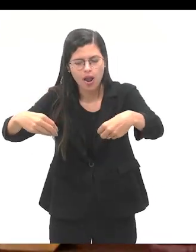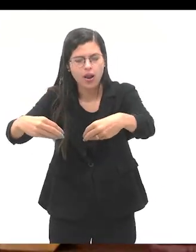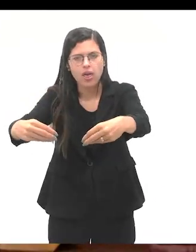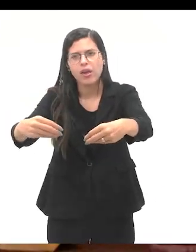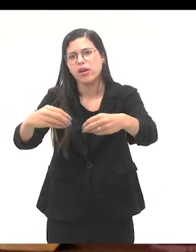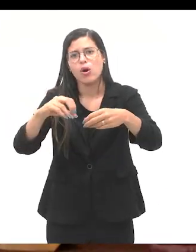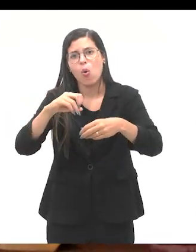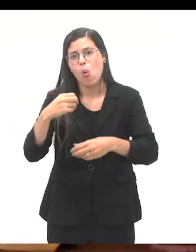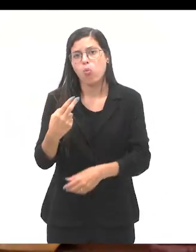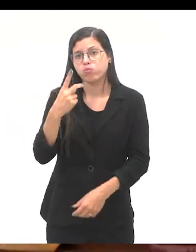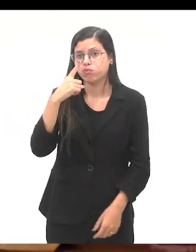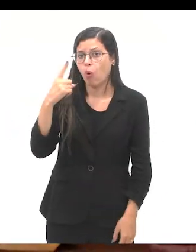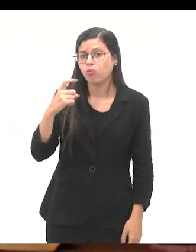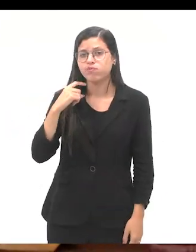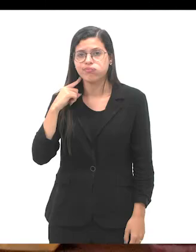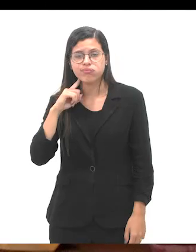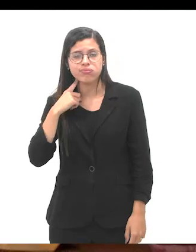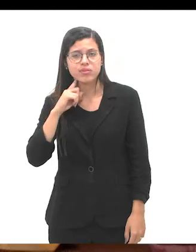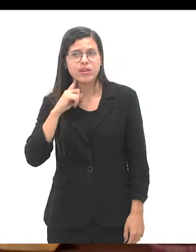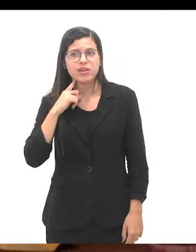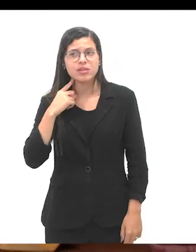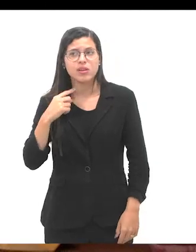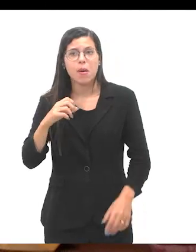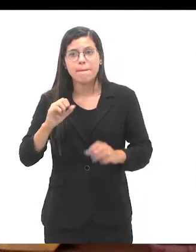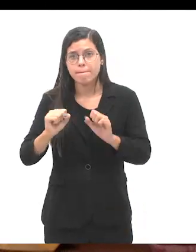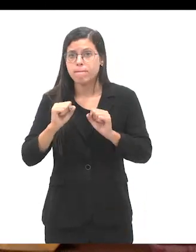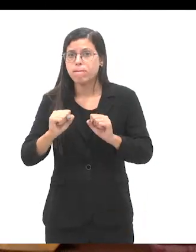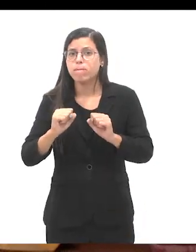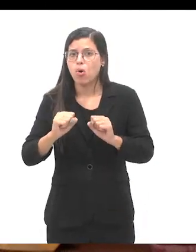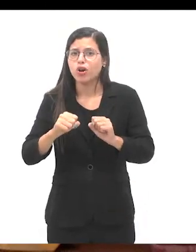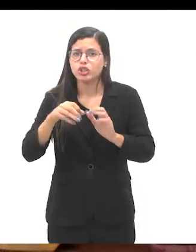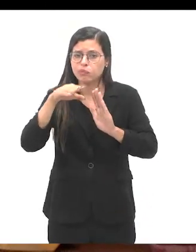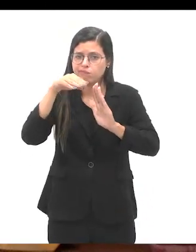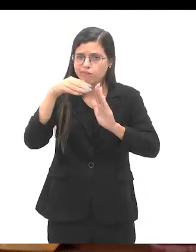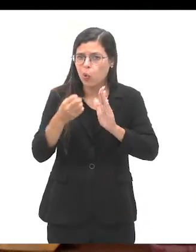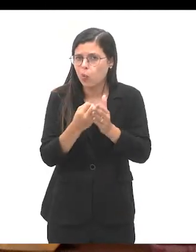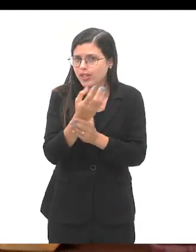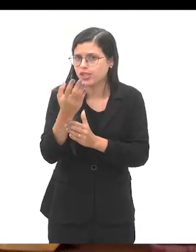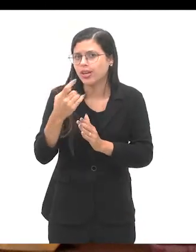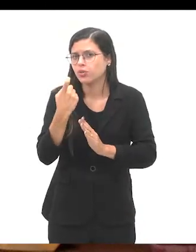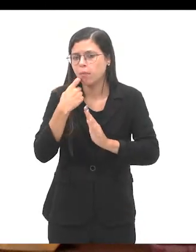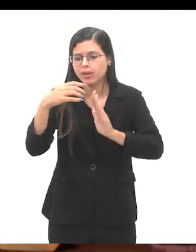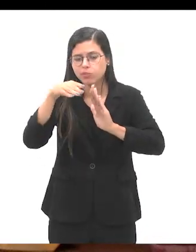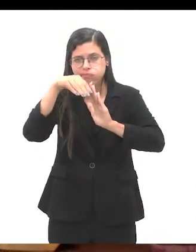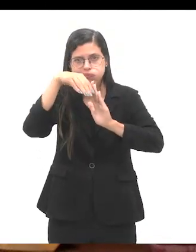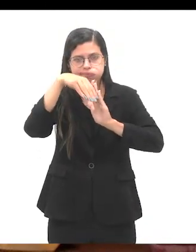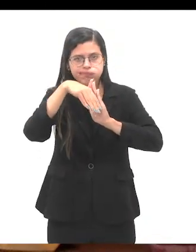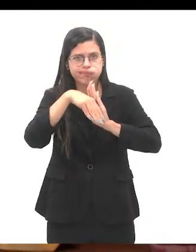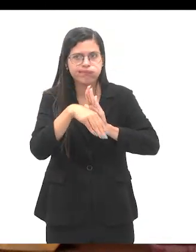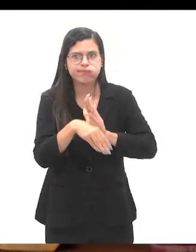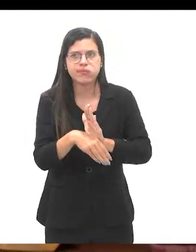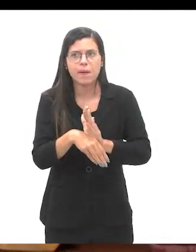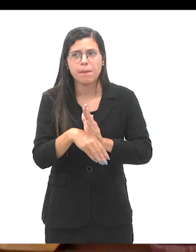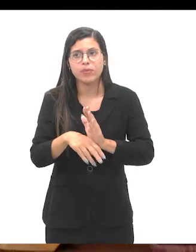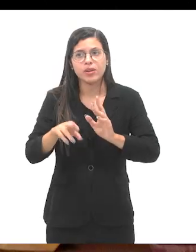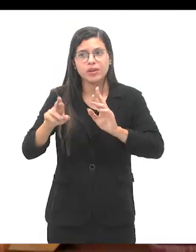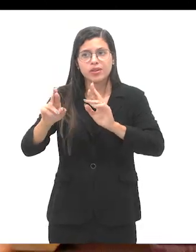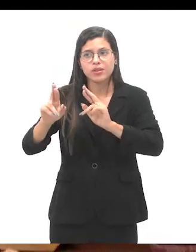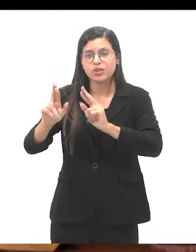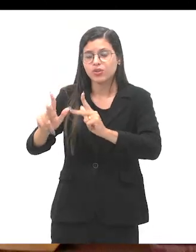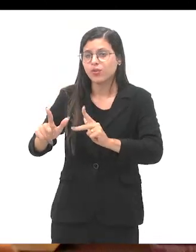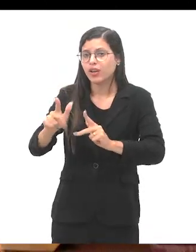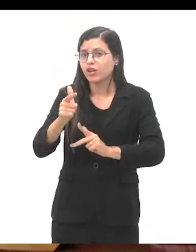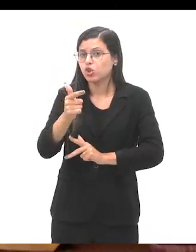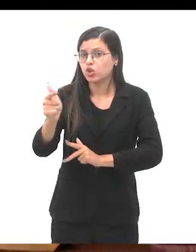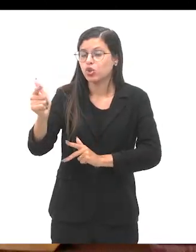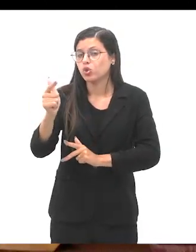se os rios ficam poluídos, então é sinal que essa espécie ela vai entrar em declínio. Né? São diferentes de espécies que estão lá